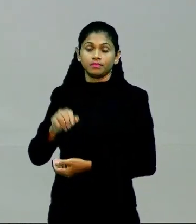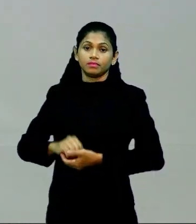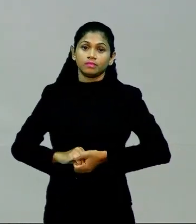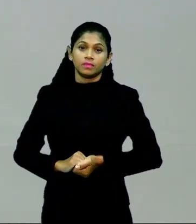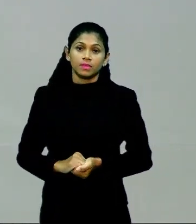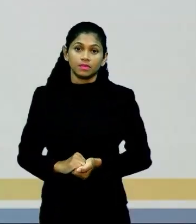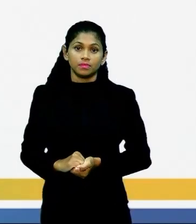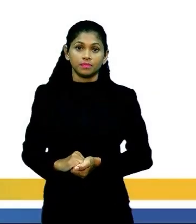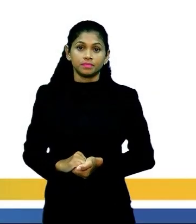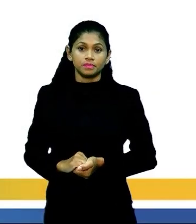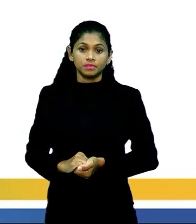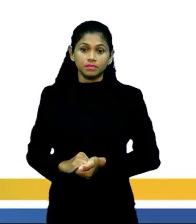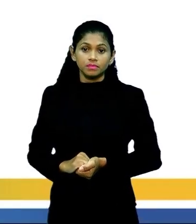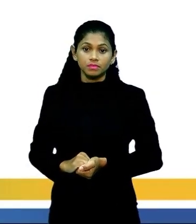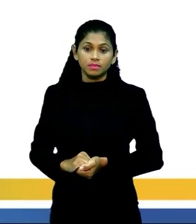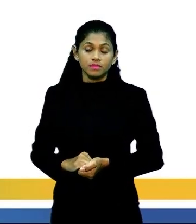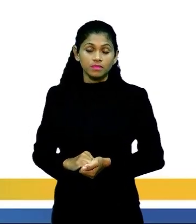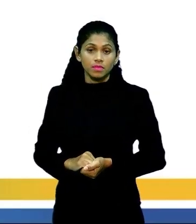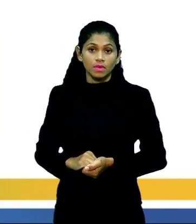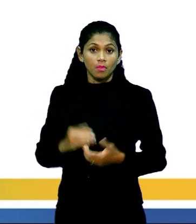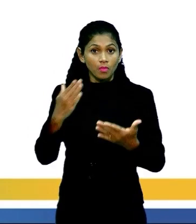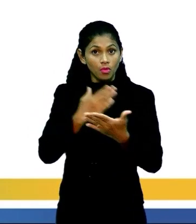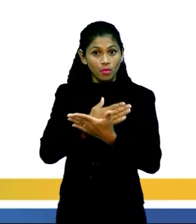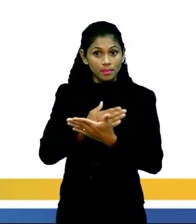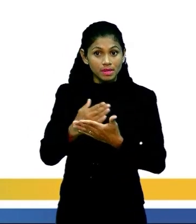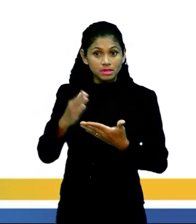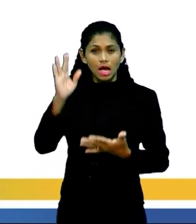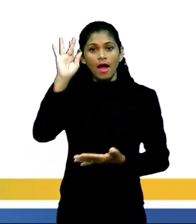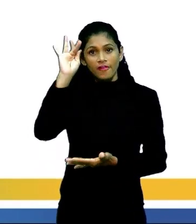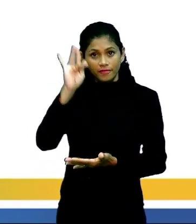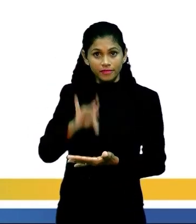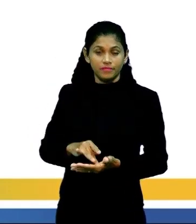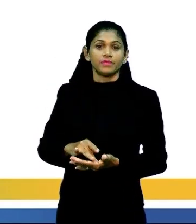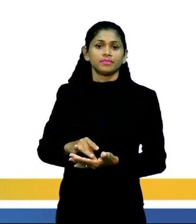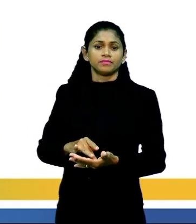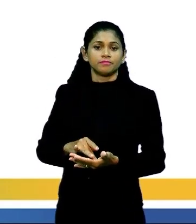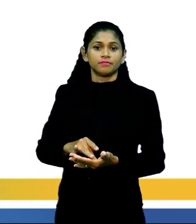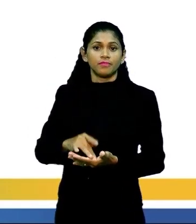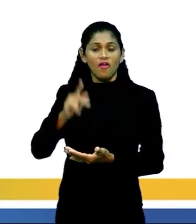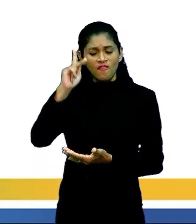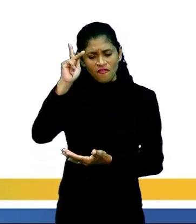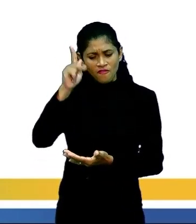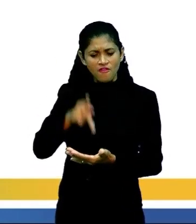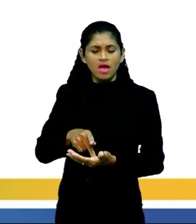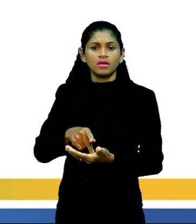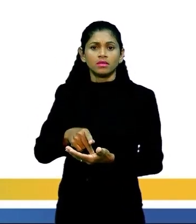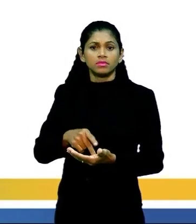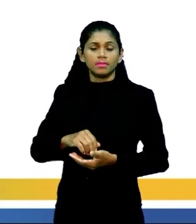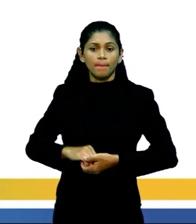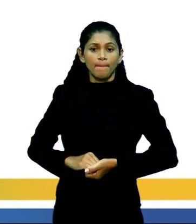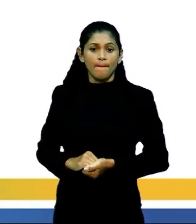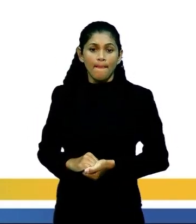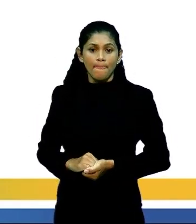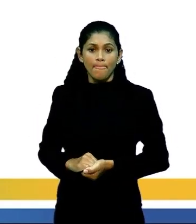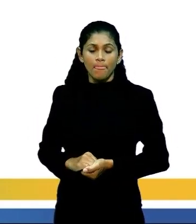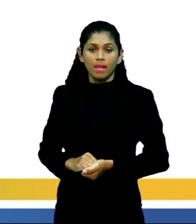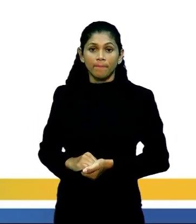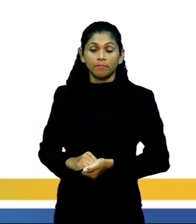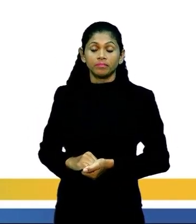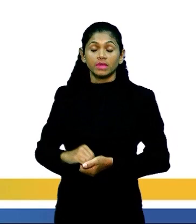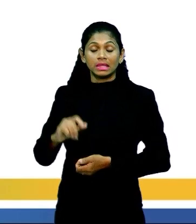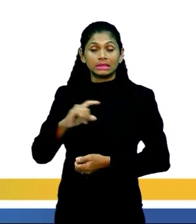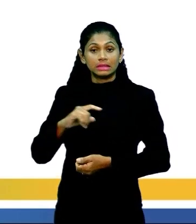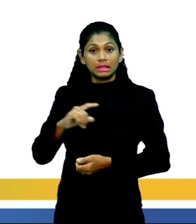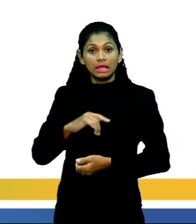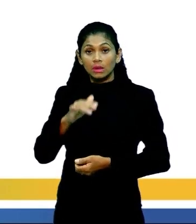vamos começar com a forma afirmativa, ok? E nós temos também o exemplo de andar de